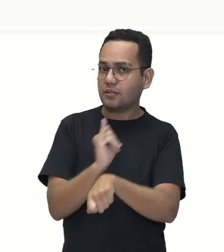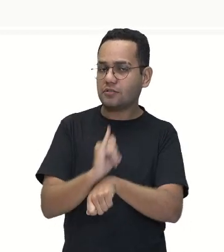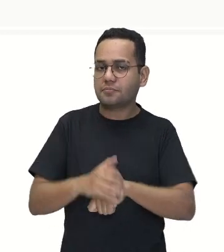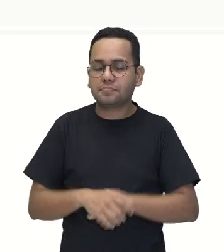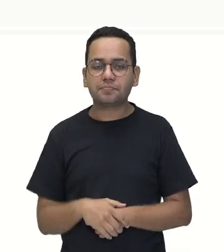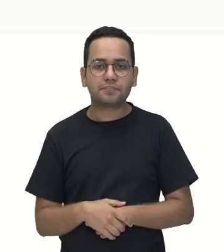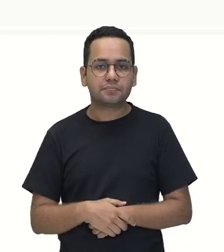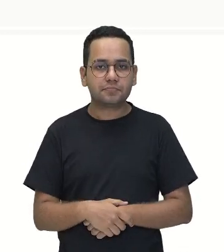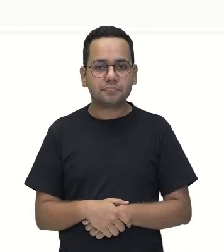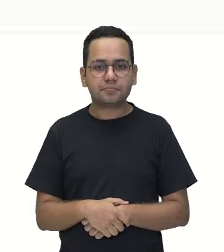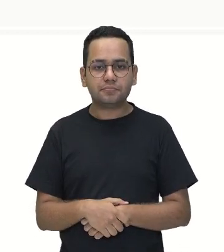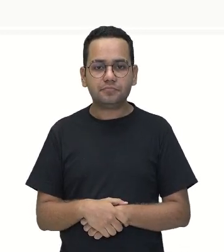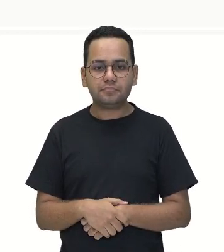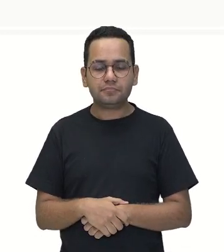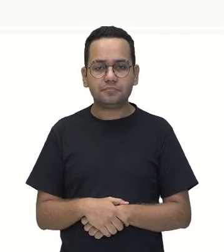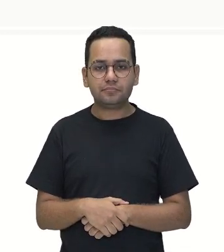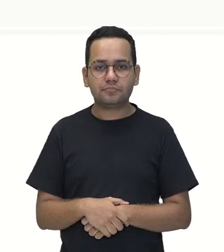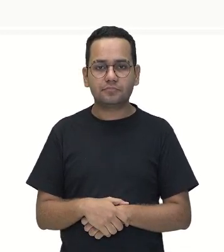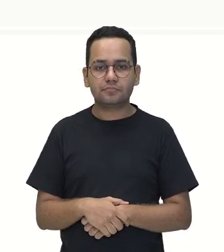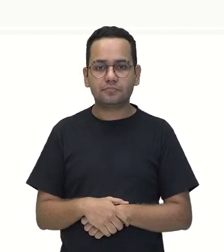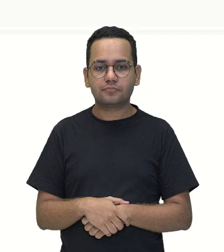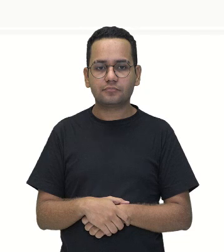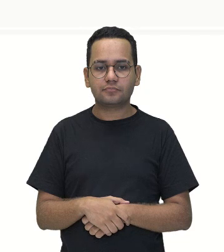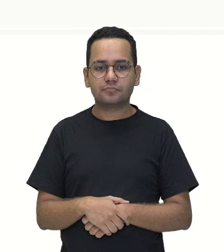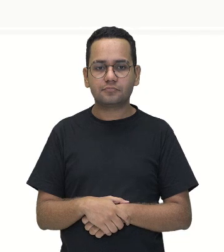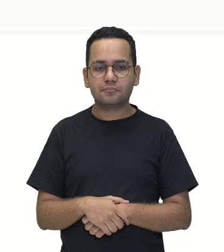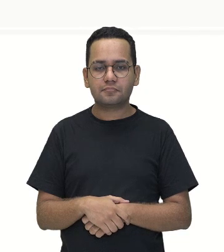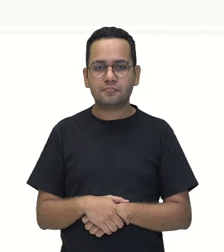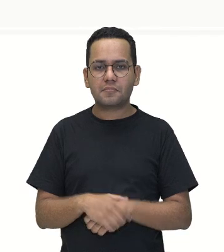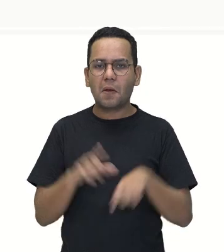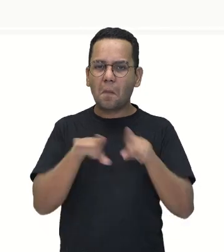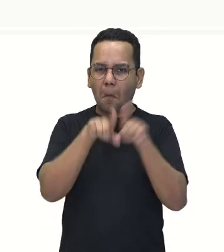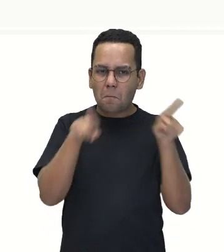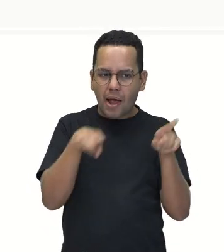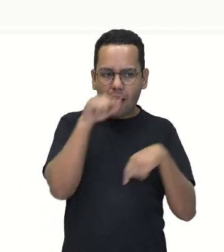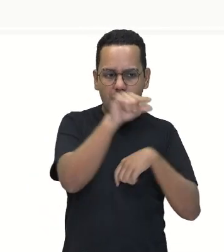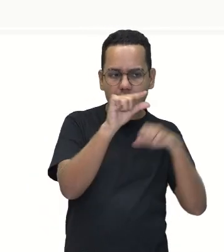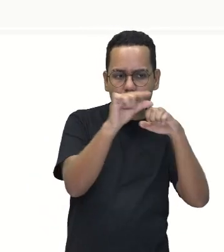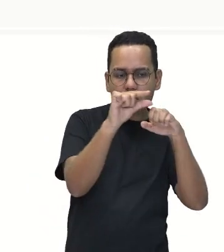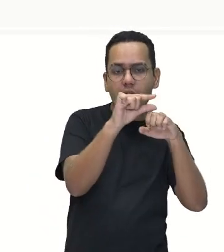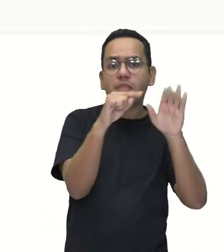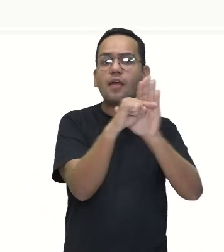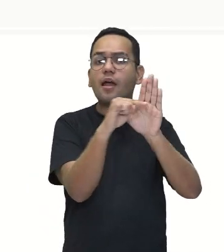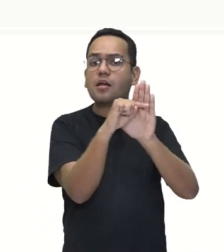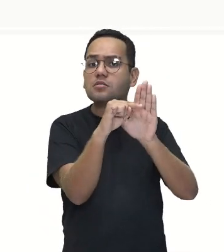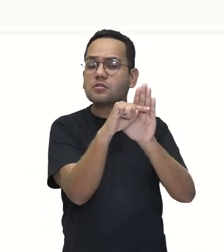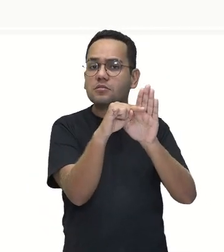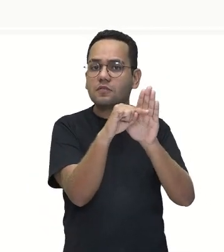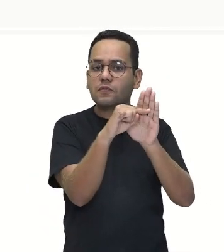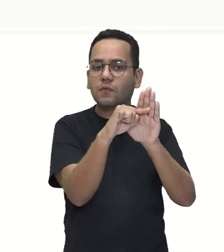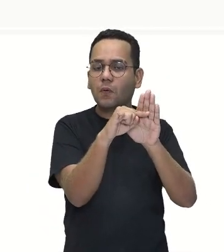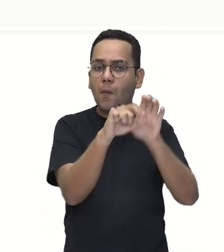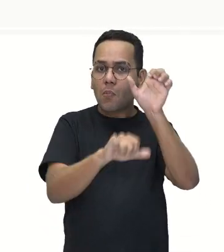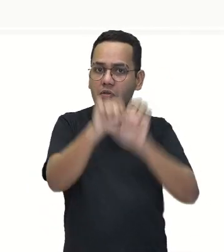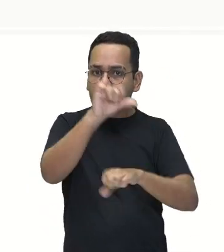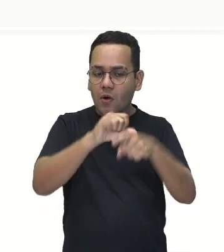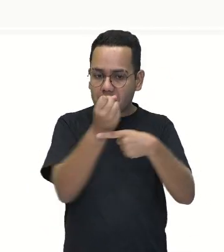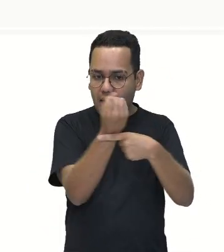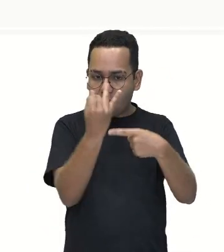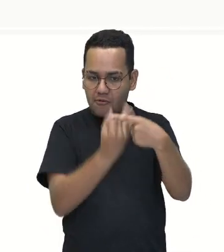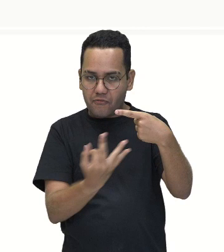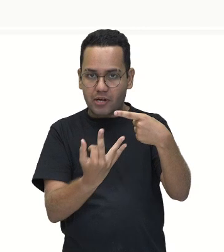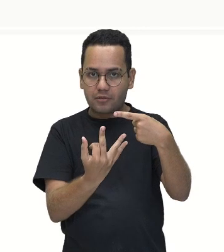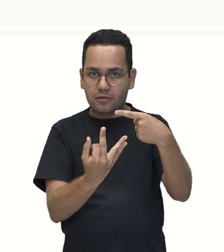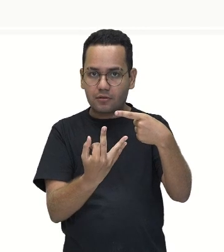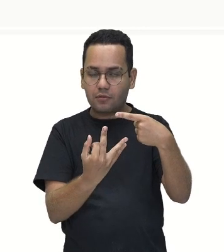só então o que era um expoente negativo quando eu Transform em fração esse